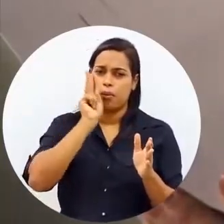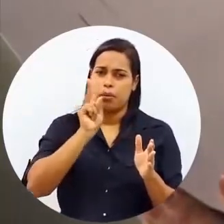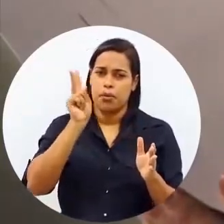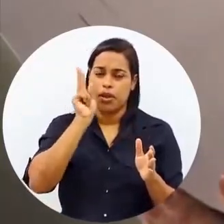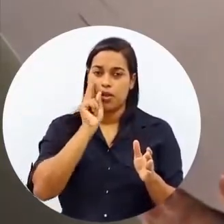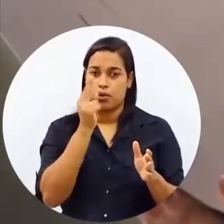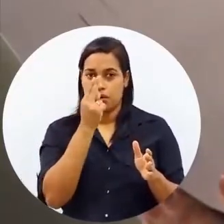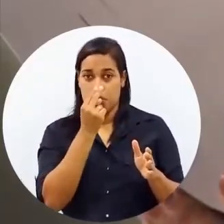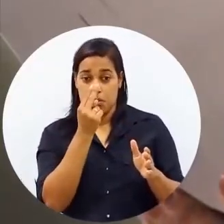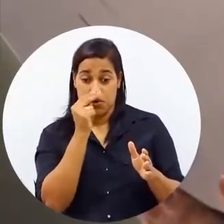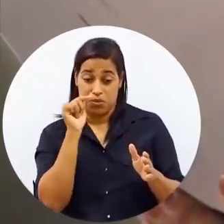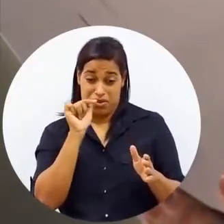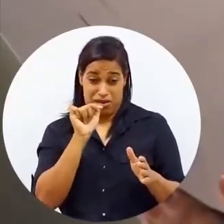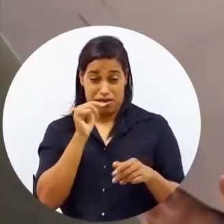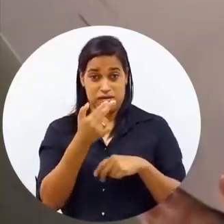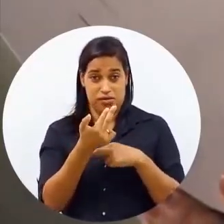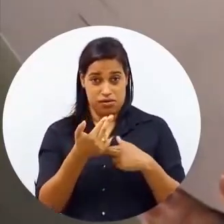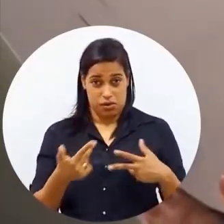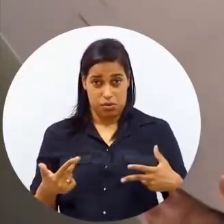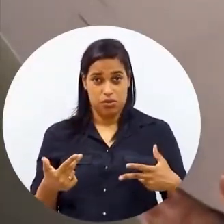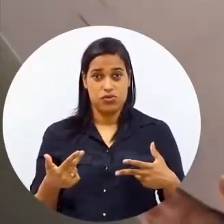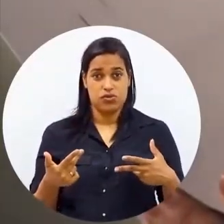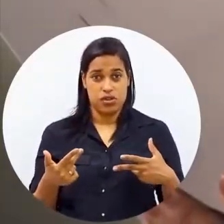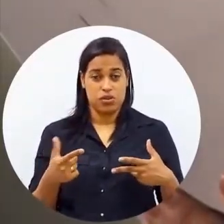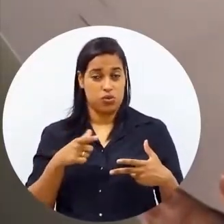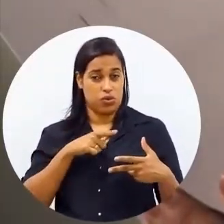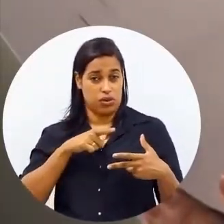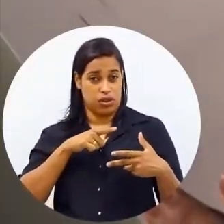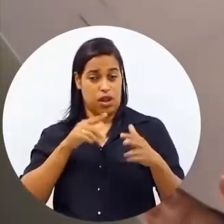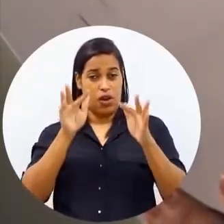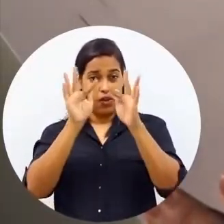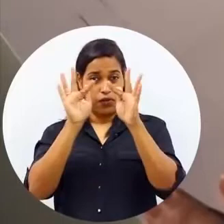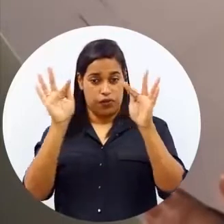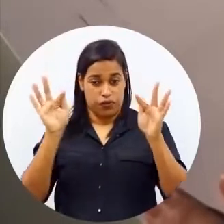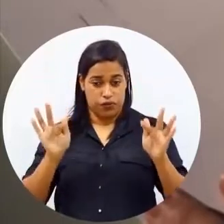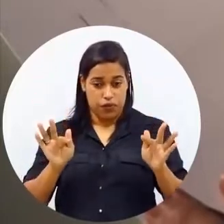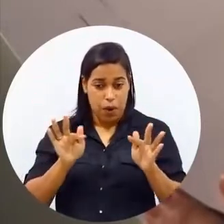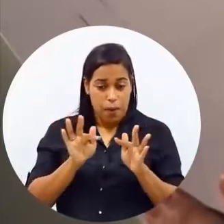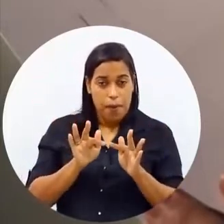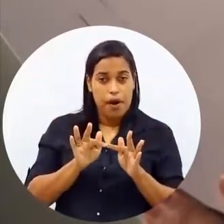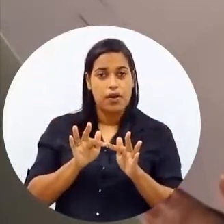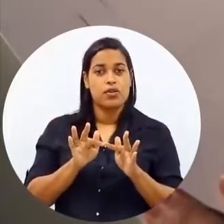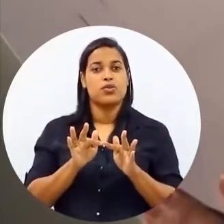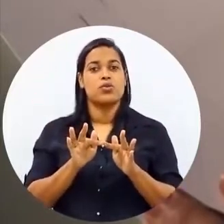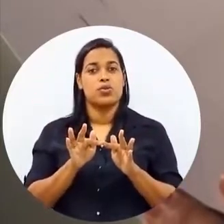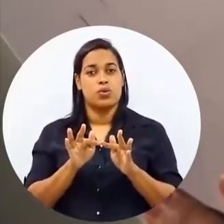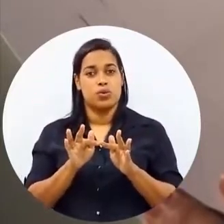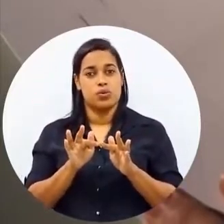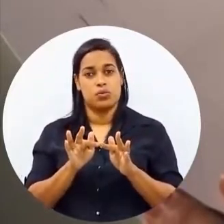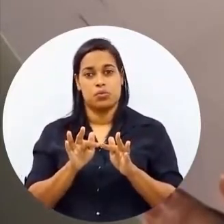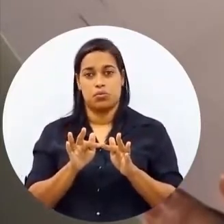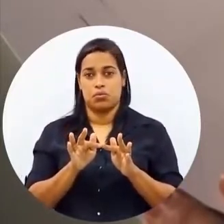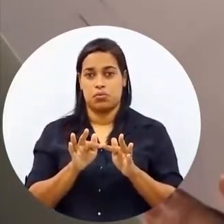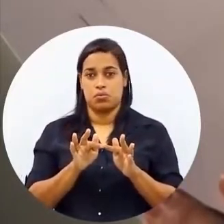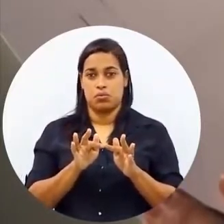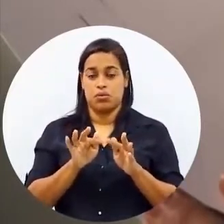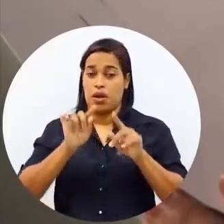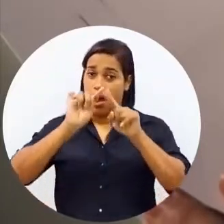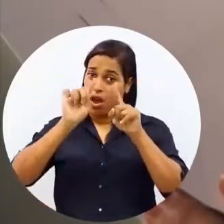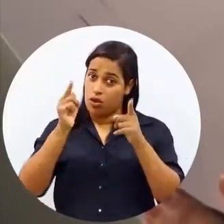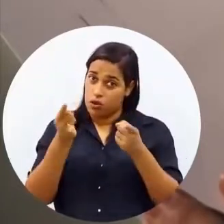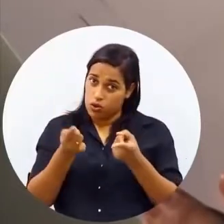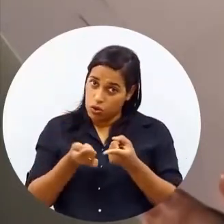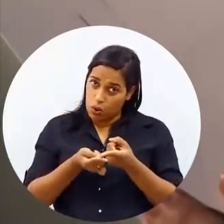que mesmo que este objeto tenha um formato cilíndrico, seja algo